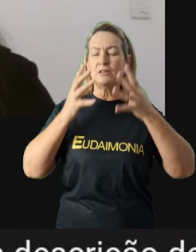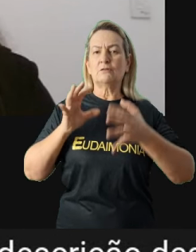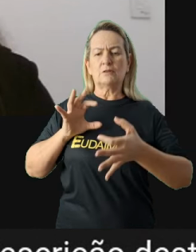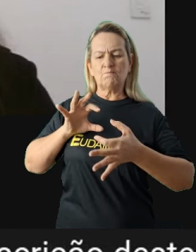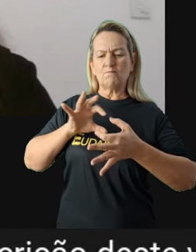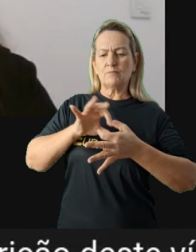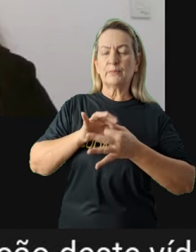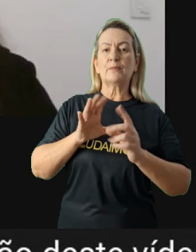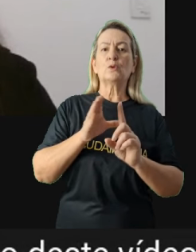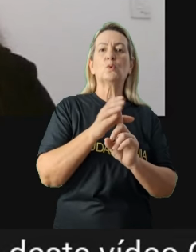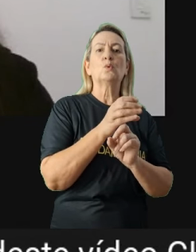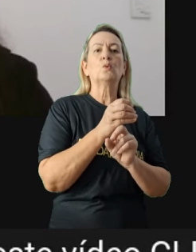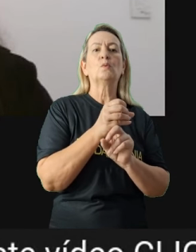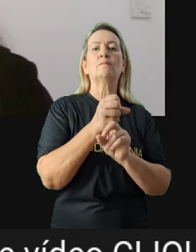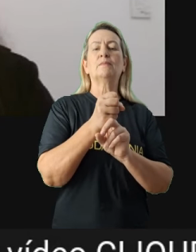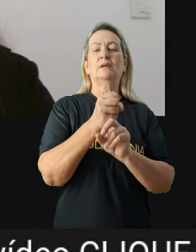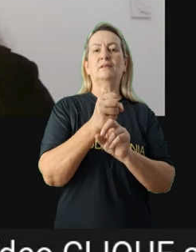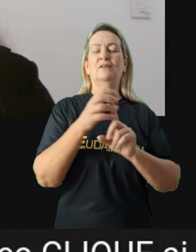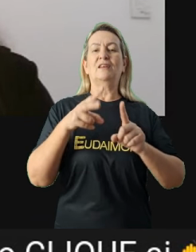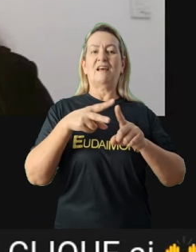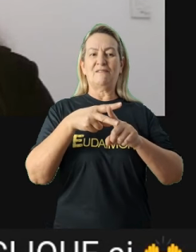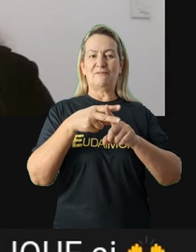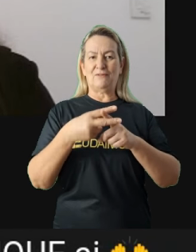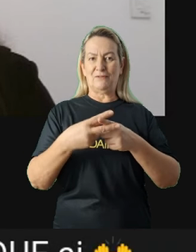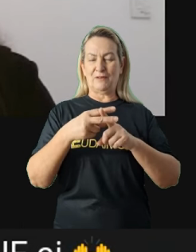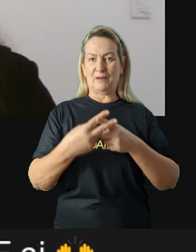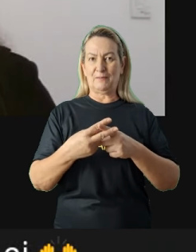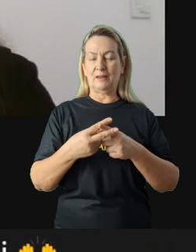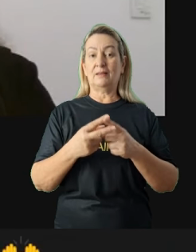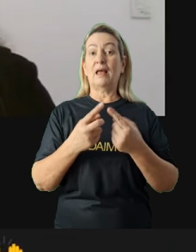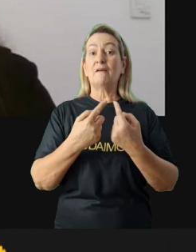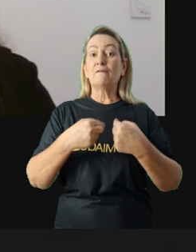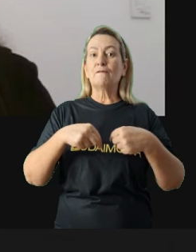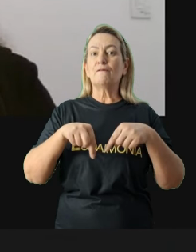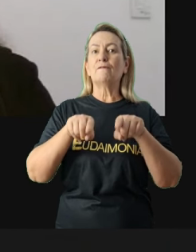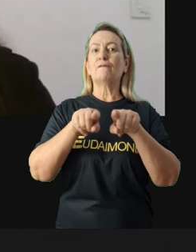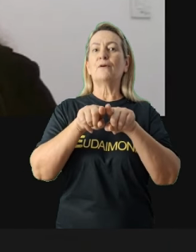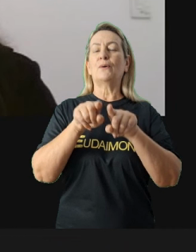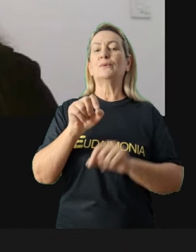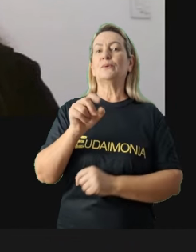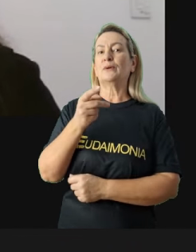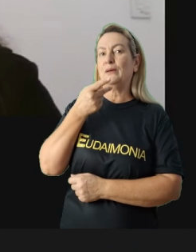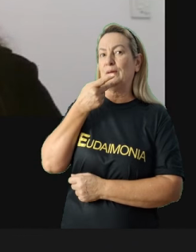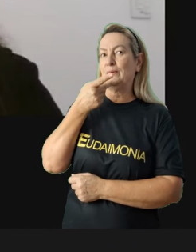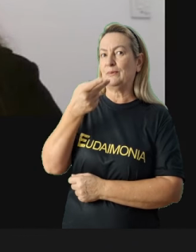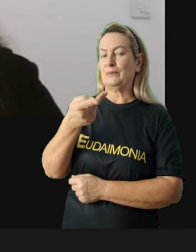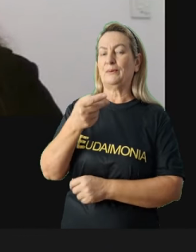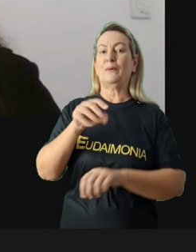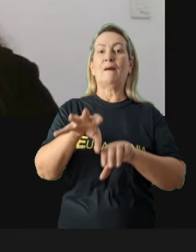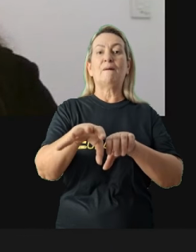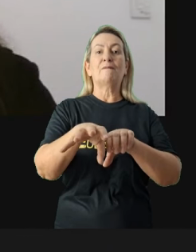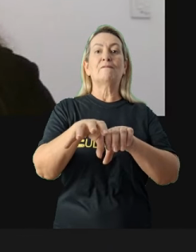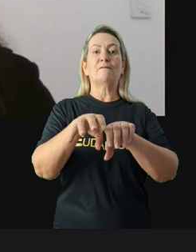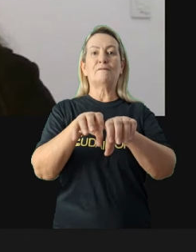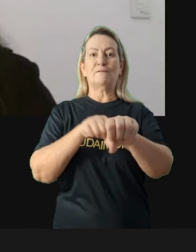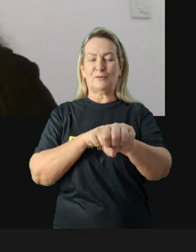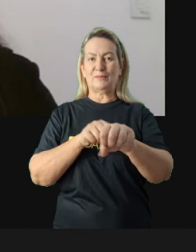paixão se a gente estiver integrado, né? Se a gente estiver com o domínio dessas ferramentas. Aí volta para aquela questão que a gente falou, né?